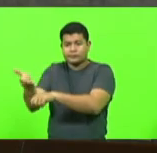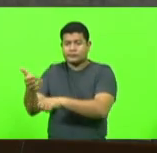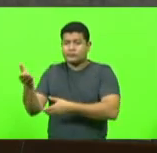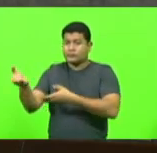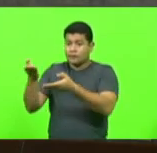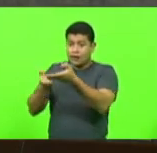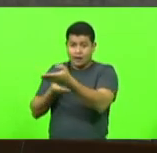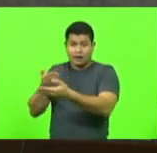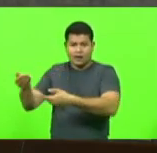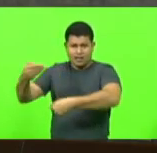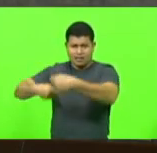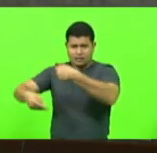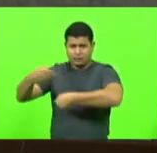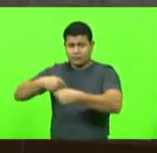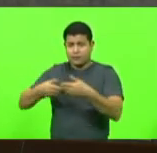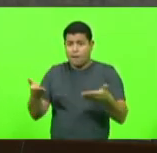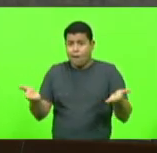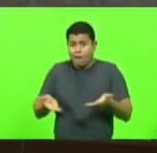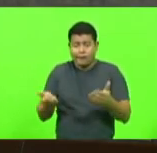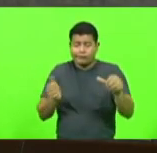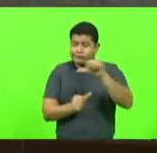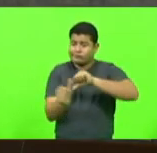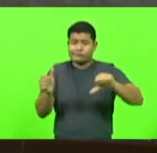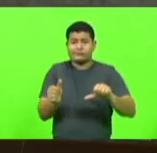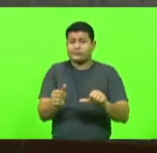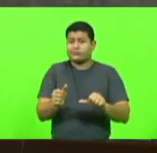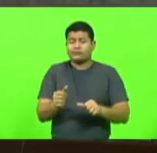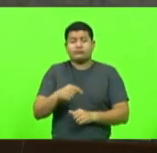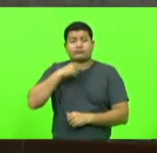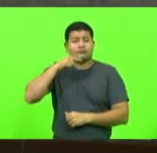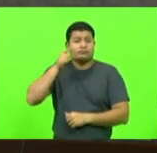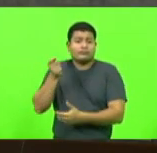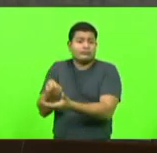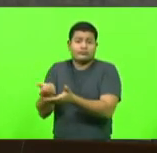que essa questão, né,